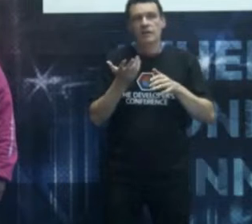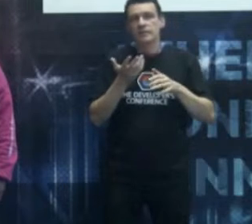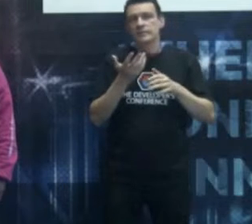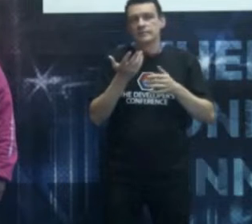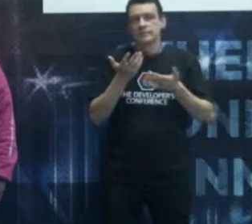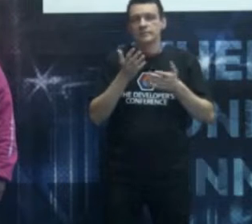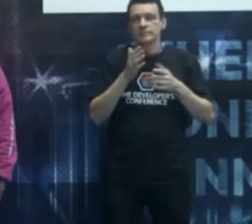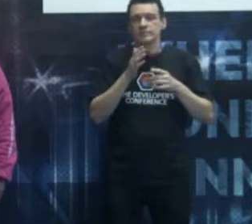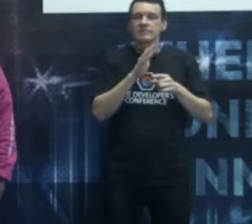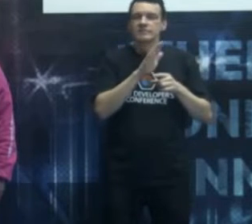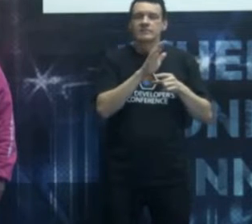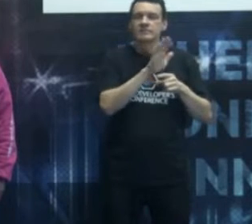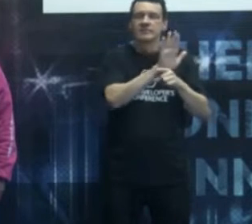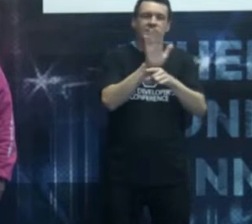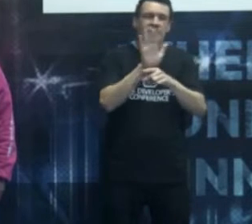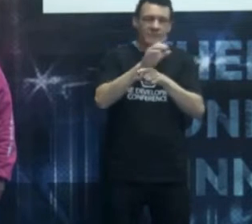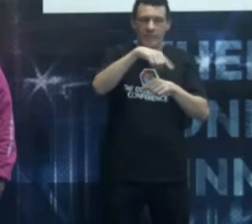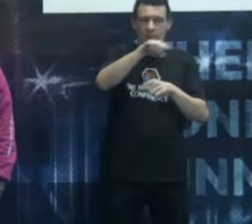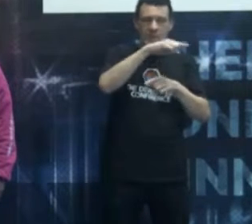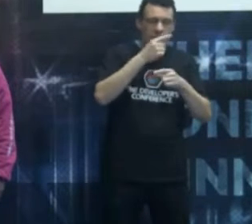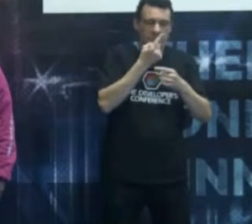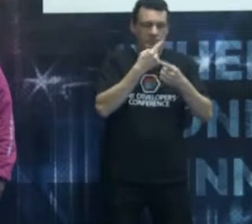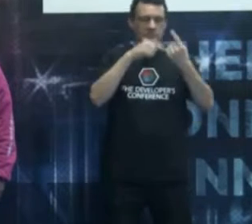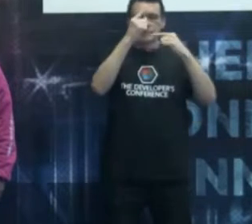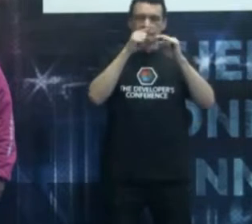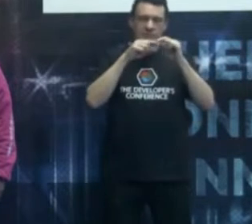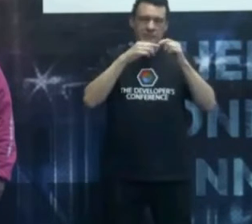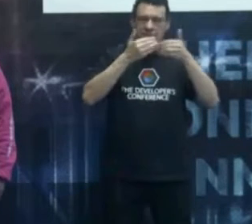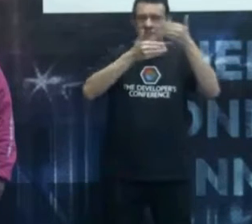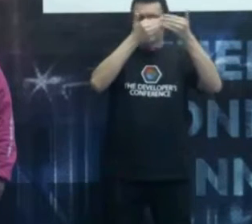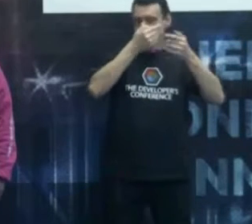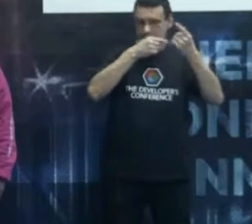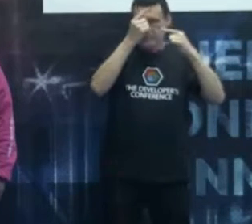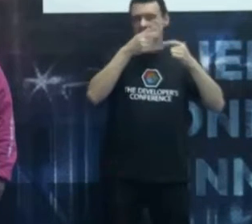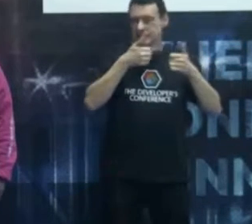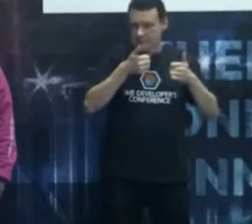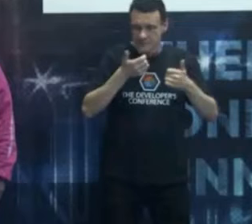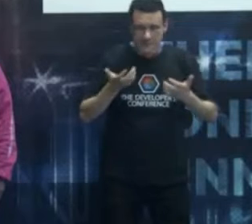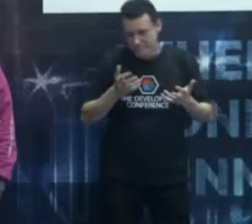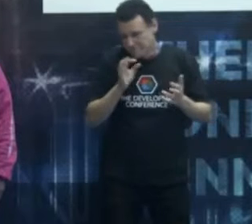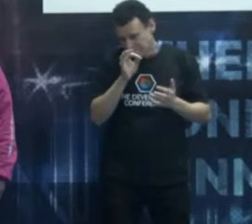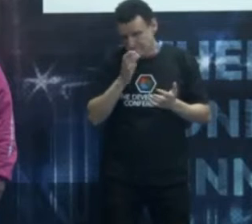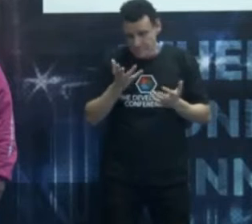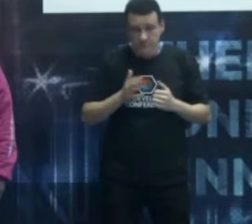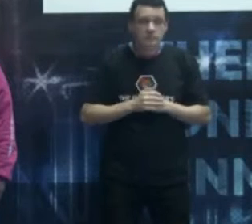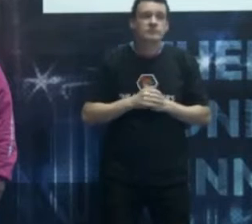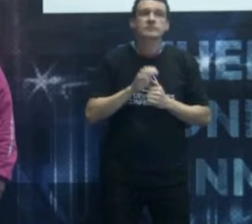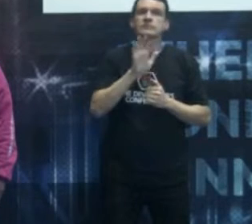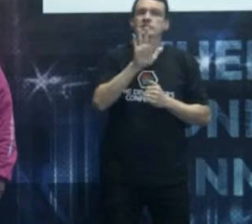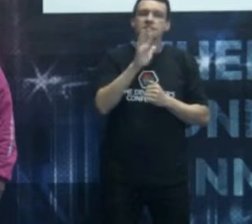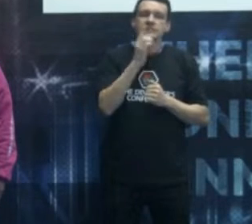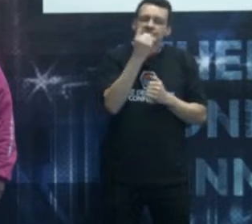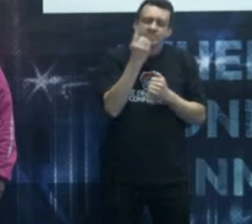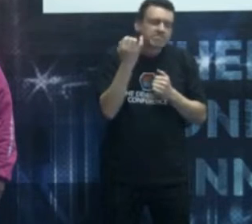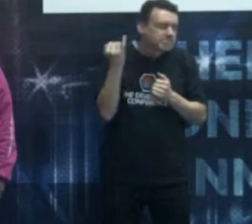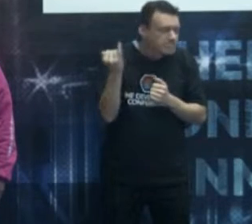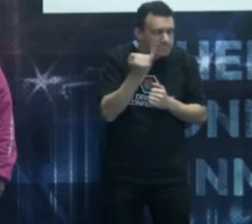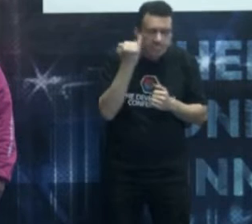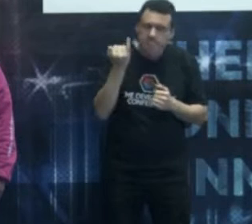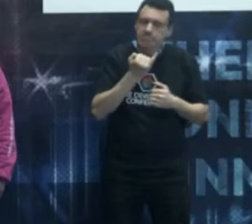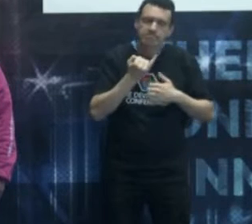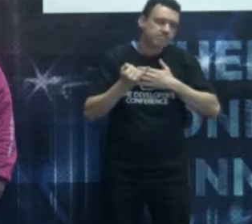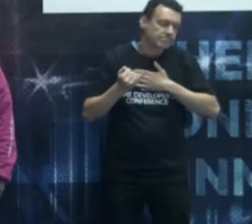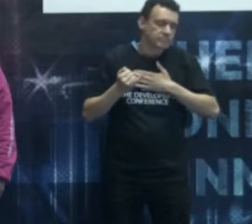que pense desenvolvimento, né? Mas eu quero destacar um ponto específico que eu acho fundamental quando eu faço essa pergunta, né?